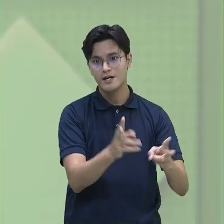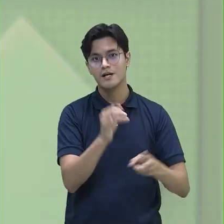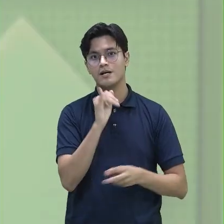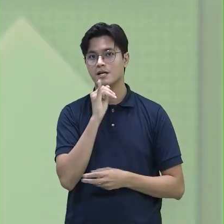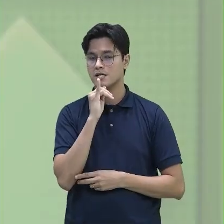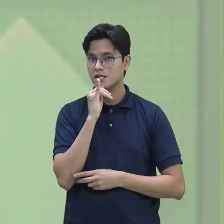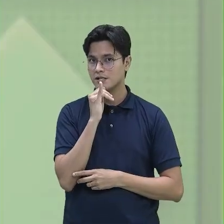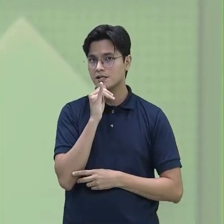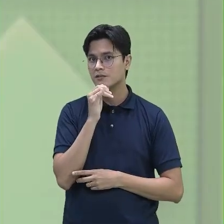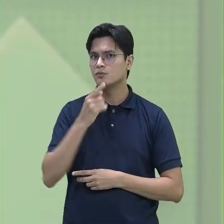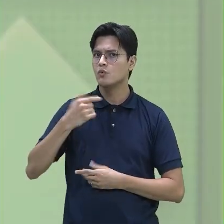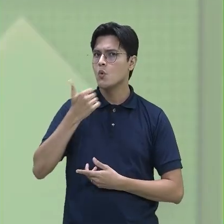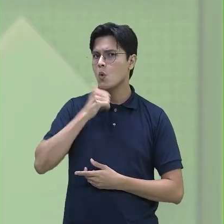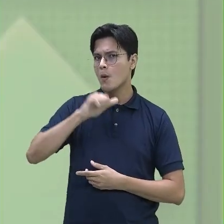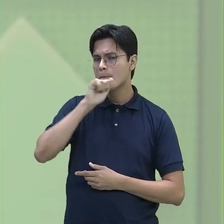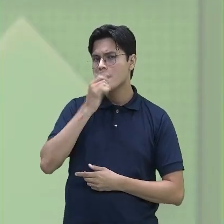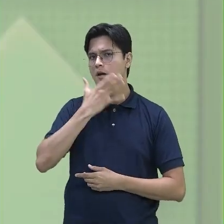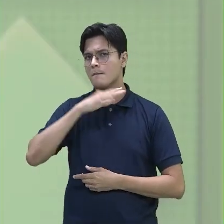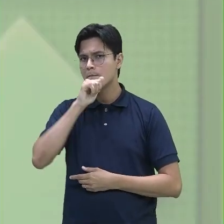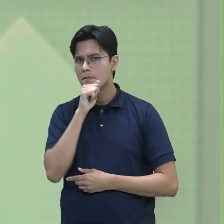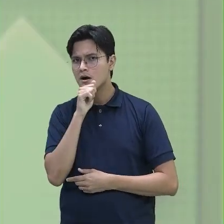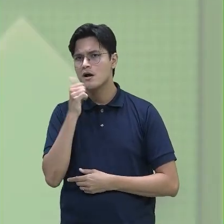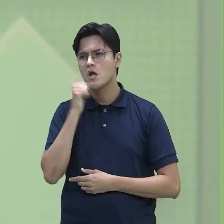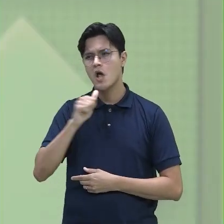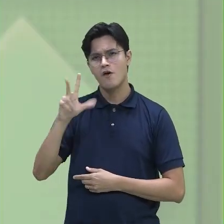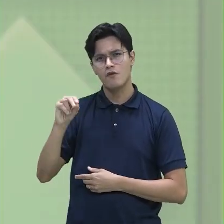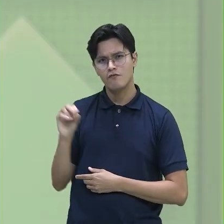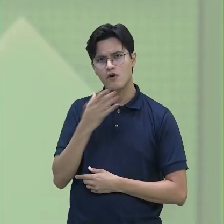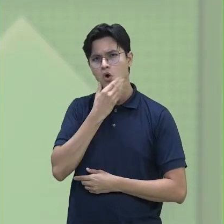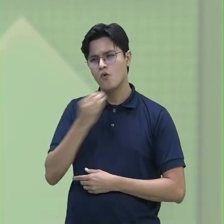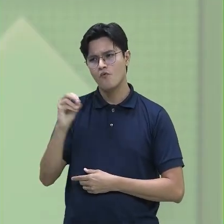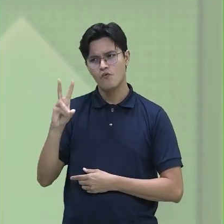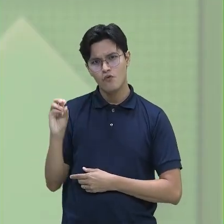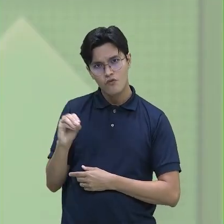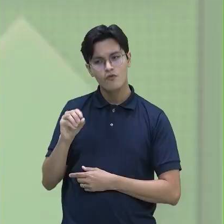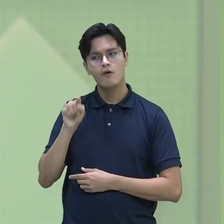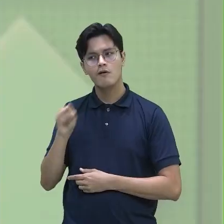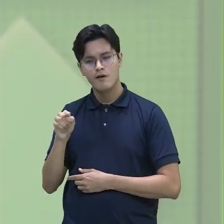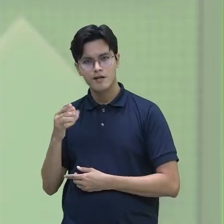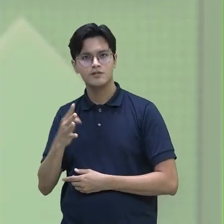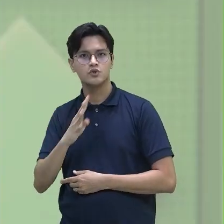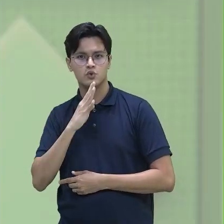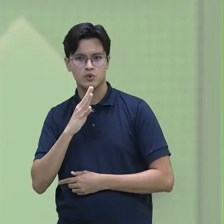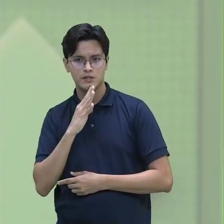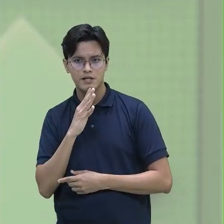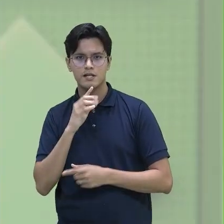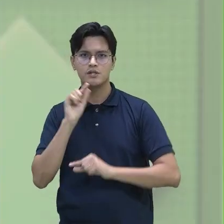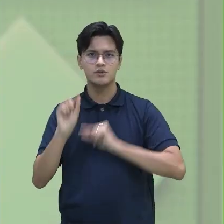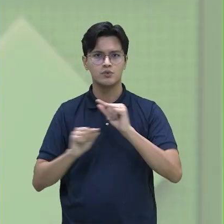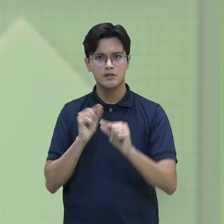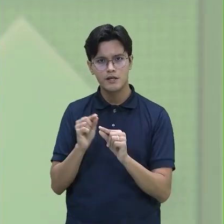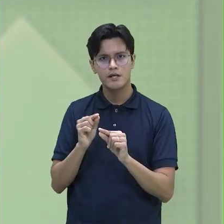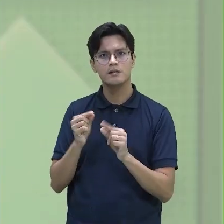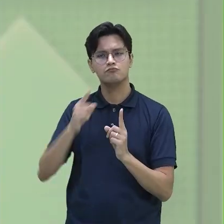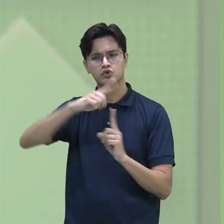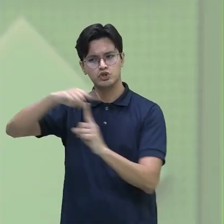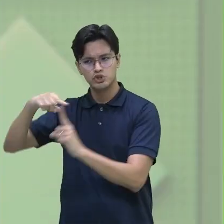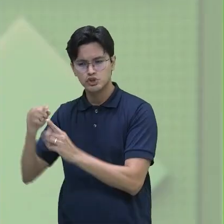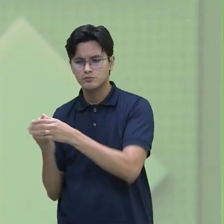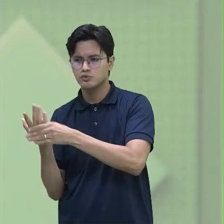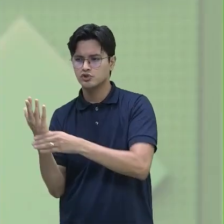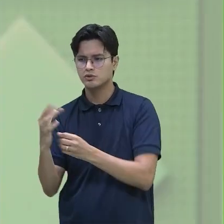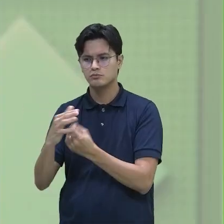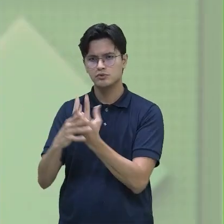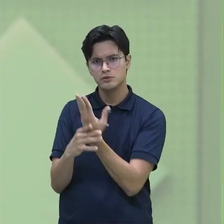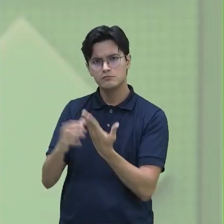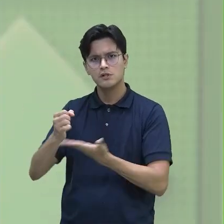modo medicinal, uso medicinal delas. Alguma doença você já deve ter sido, no caso assim, deve